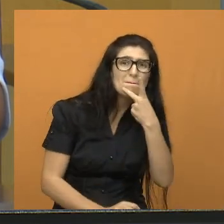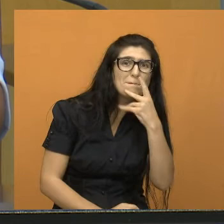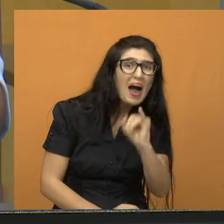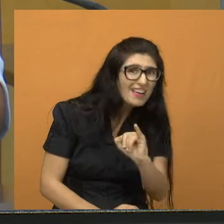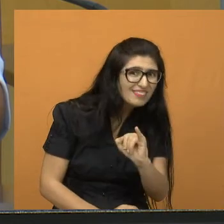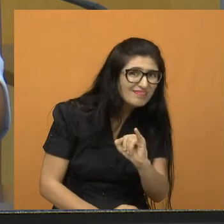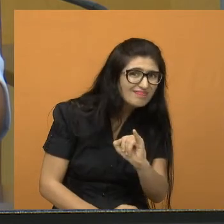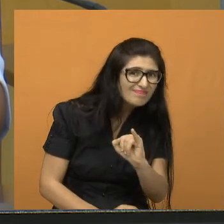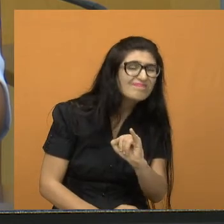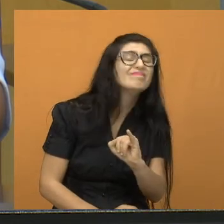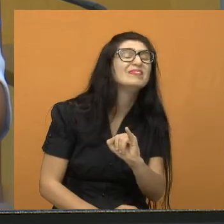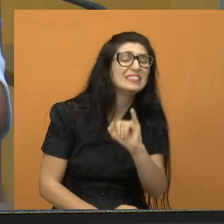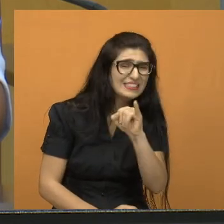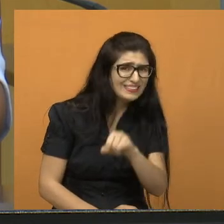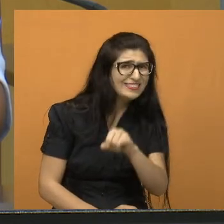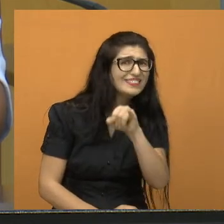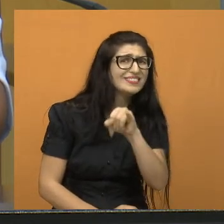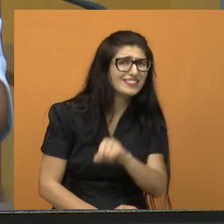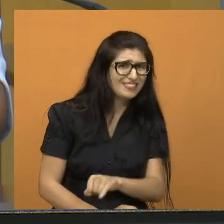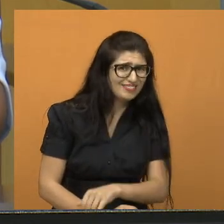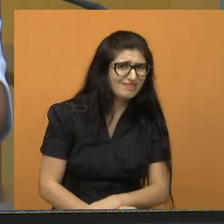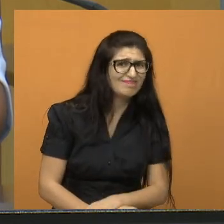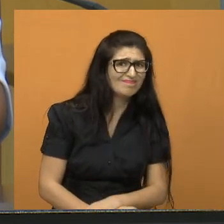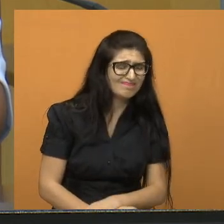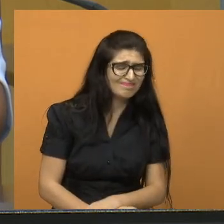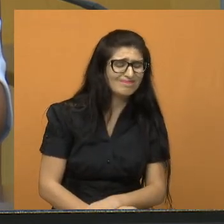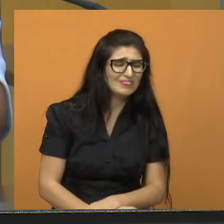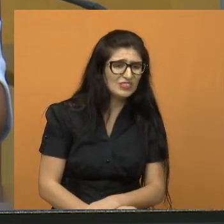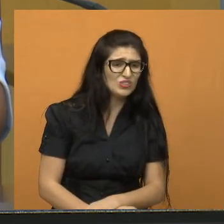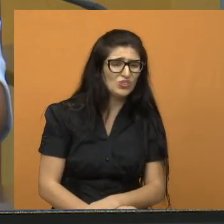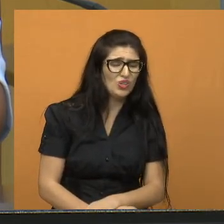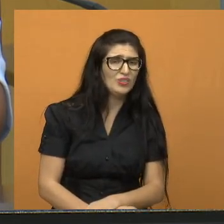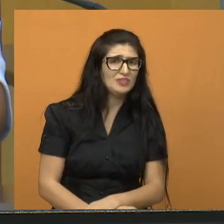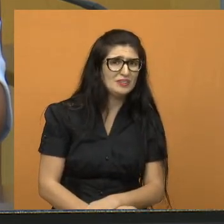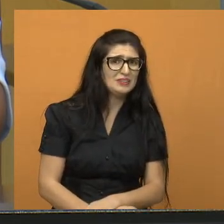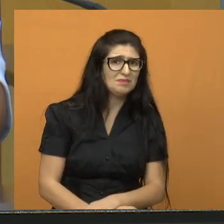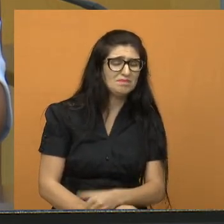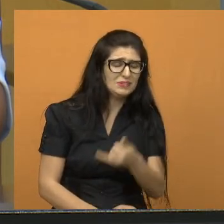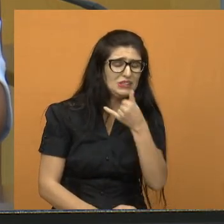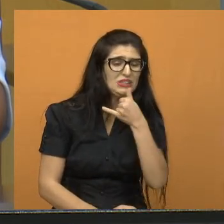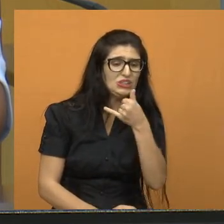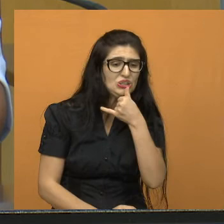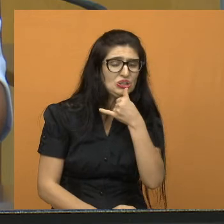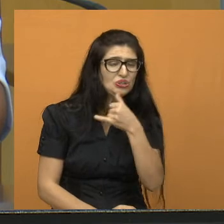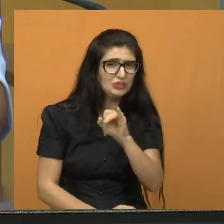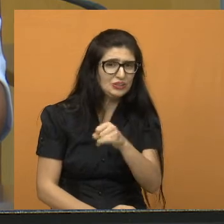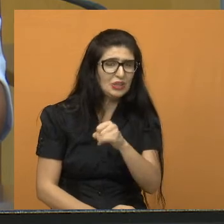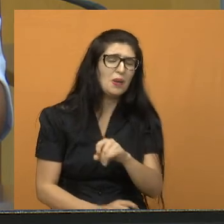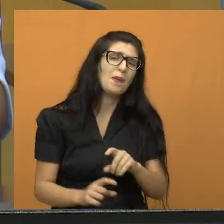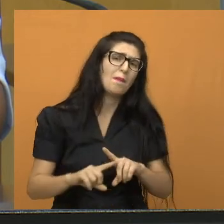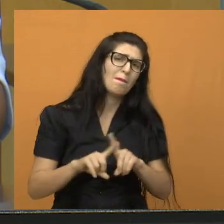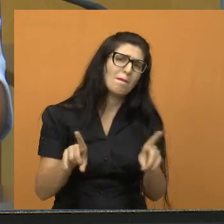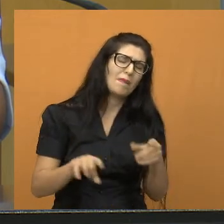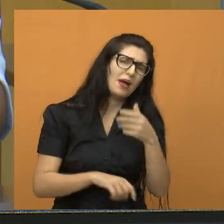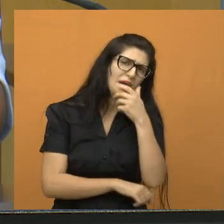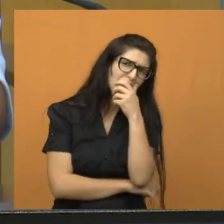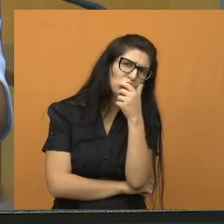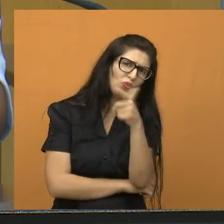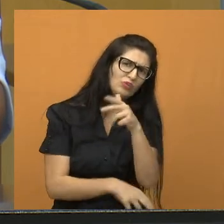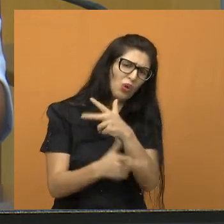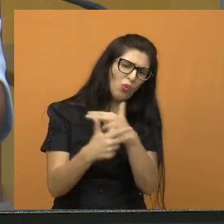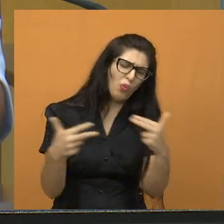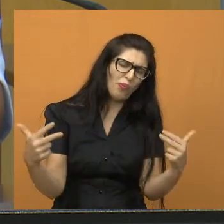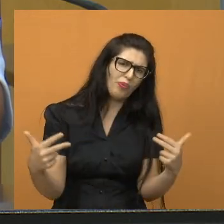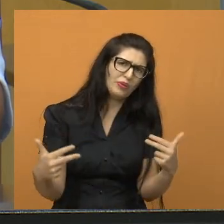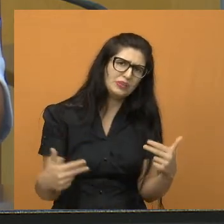aí, isso já não é tão alertante, ou não é tão mais novidade. A novidade é